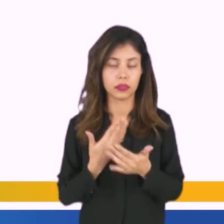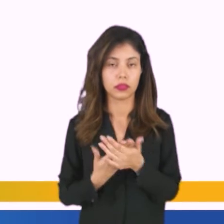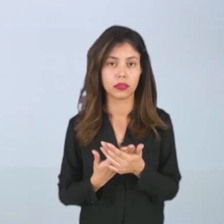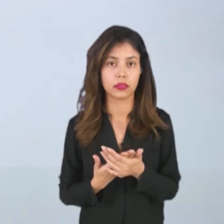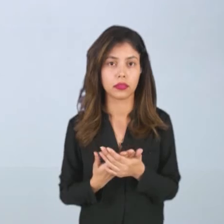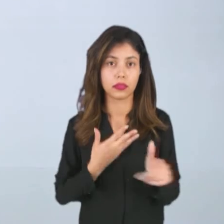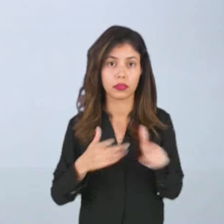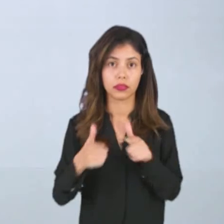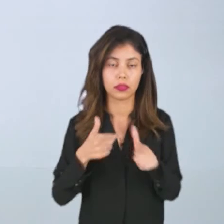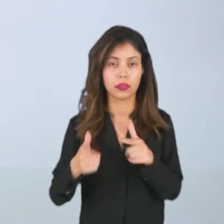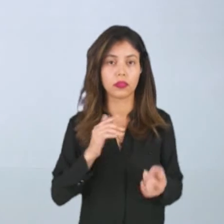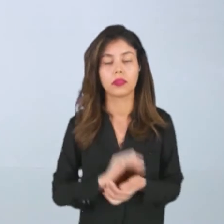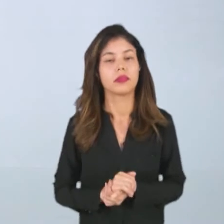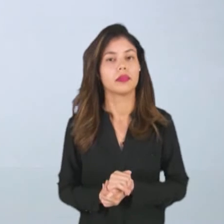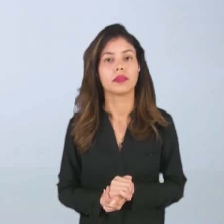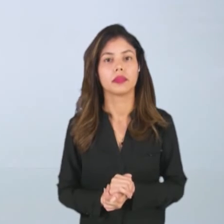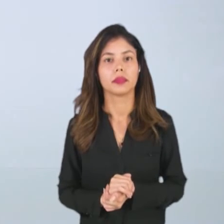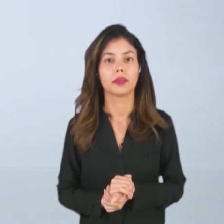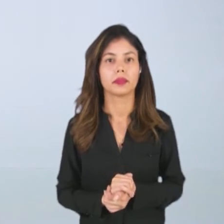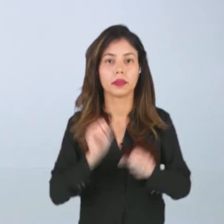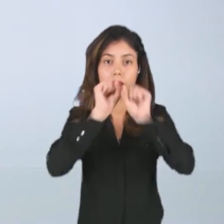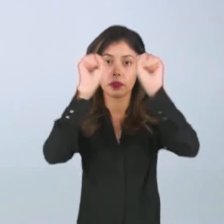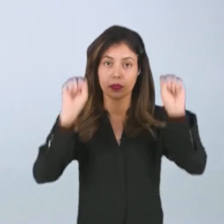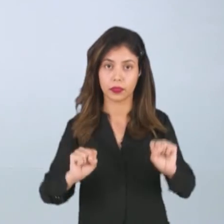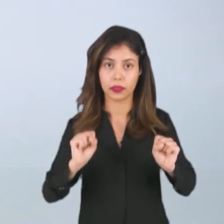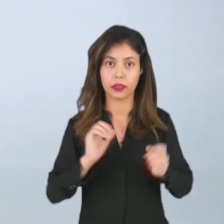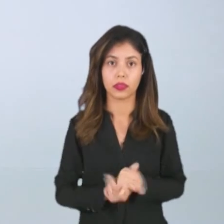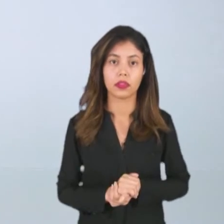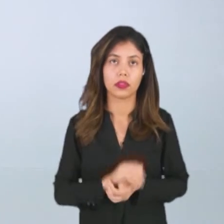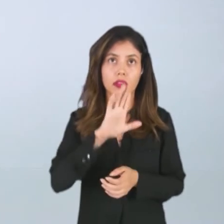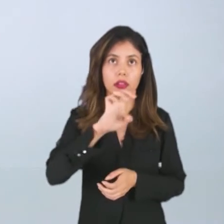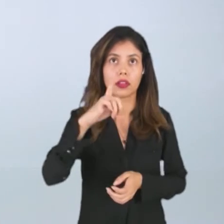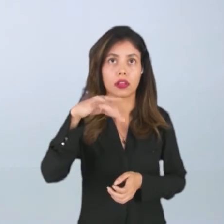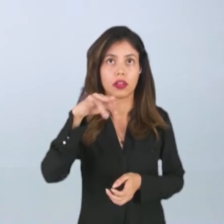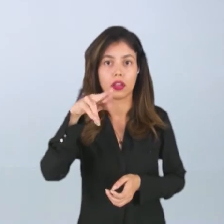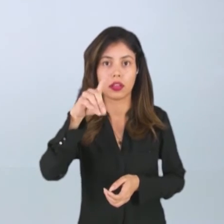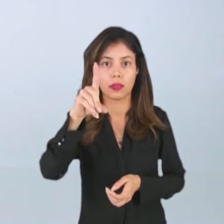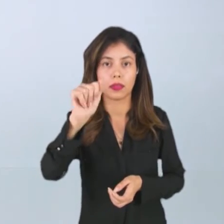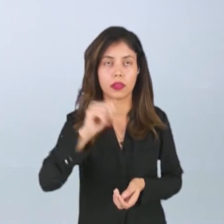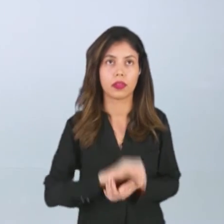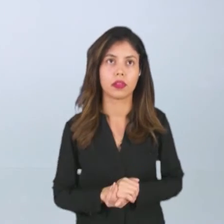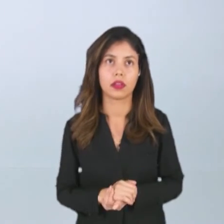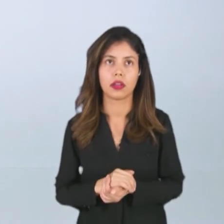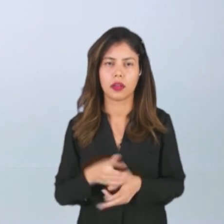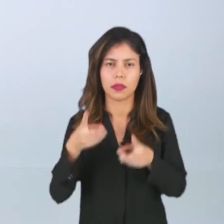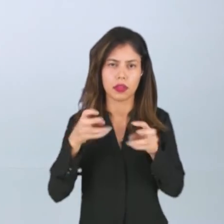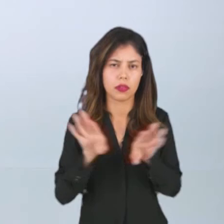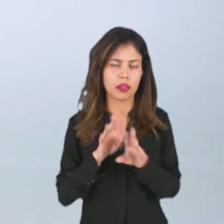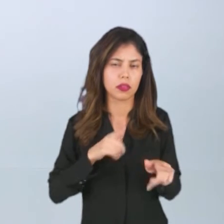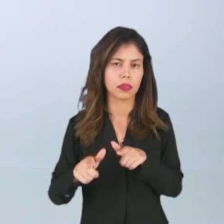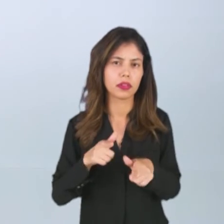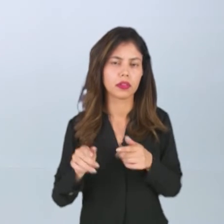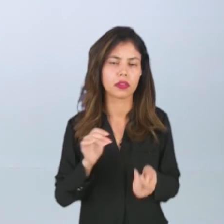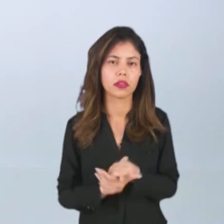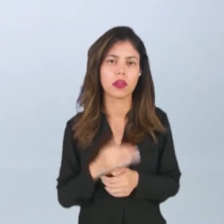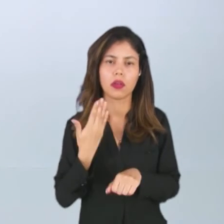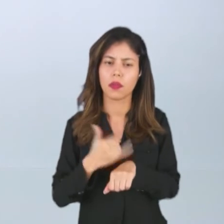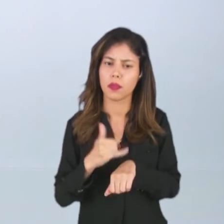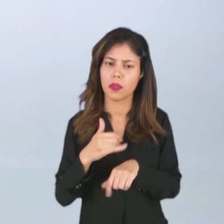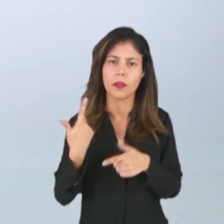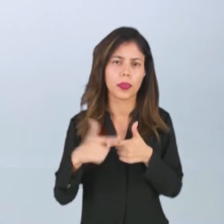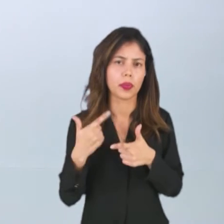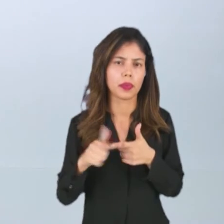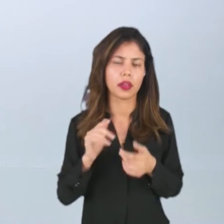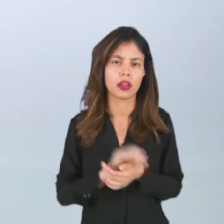aula de hoje, que nós trabalhamos acerca de sistema de escalonamento. Percebo que nós trabalhamos uma